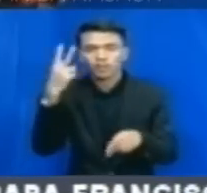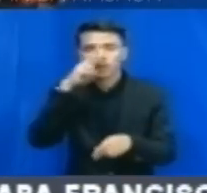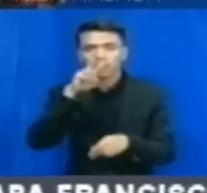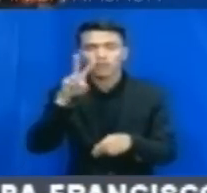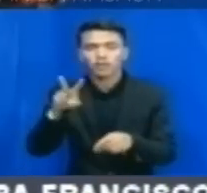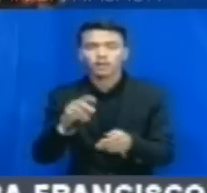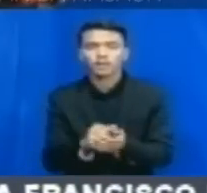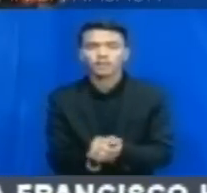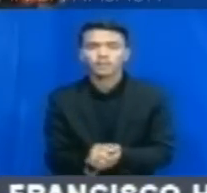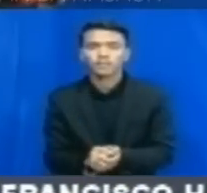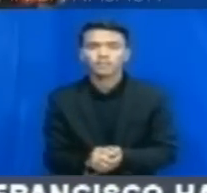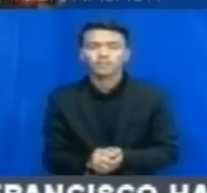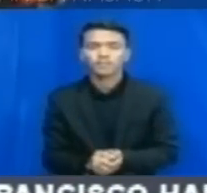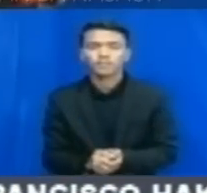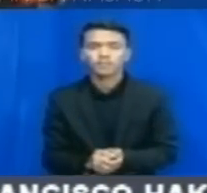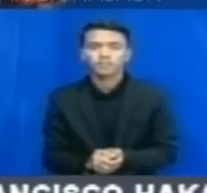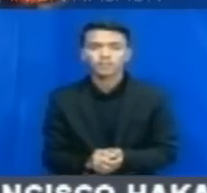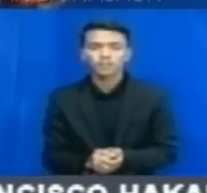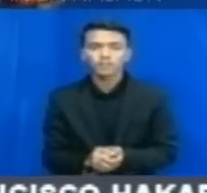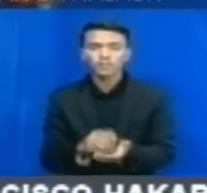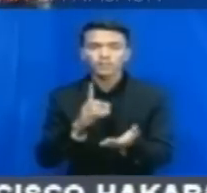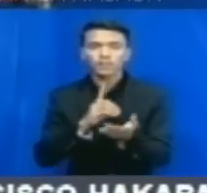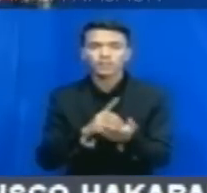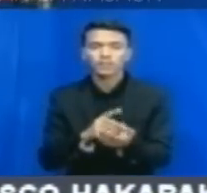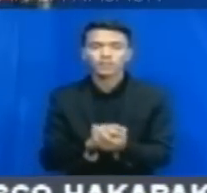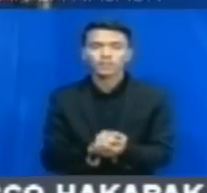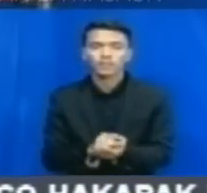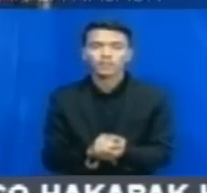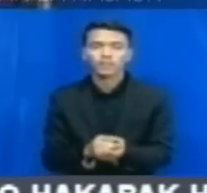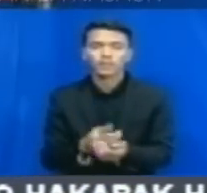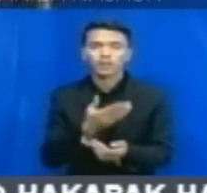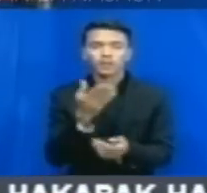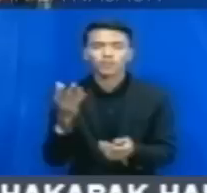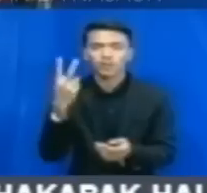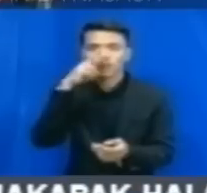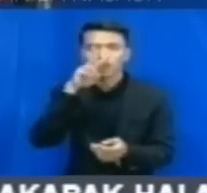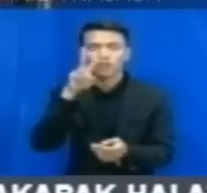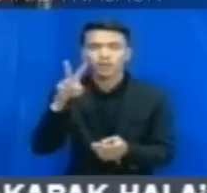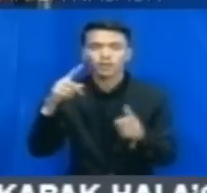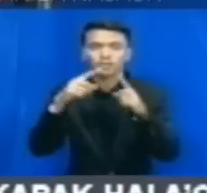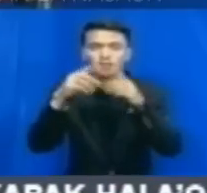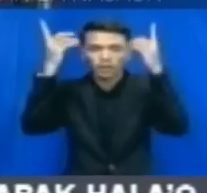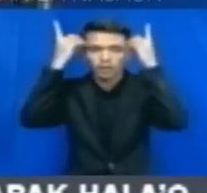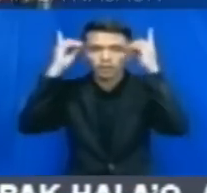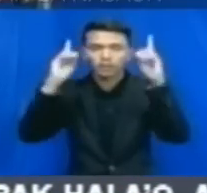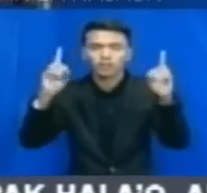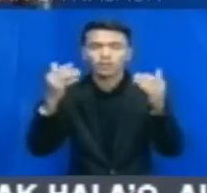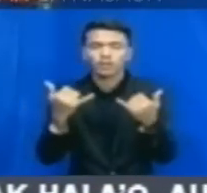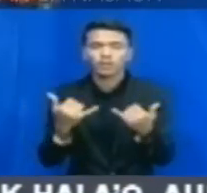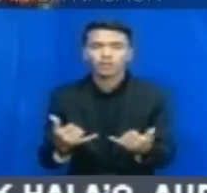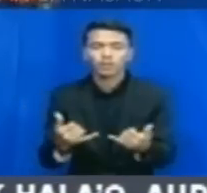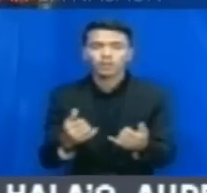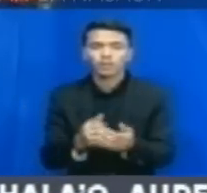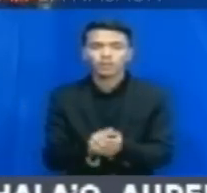ok doutor e tava falei a doutor a Zeles onde se você dá e tava nem ponto de vista bah decisão de beque o hein a defensor